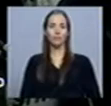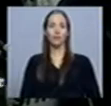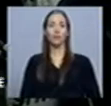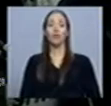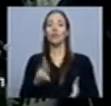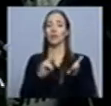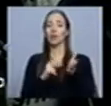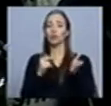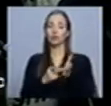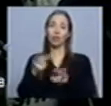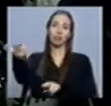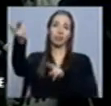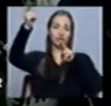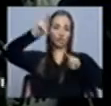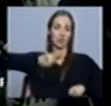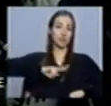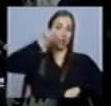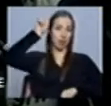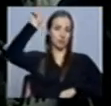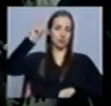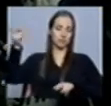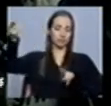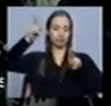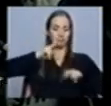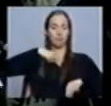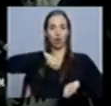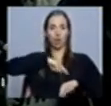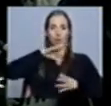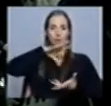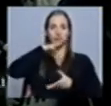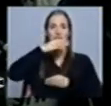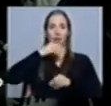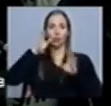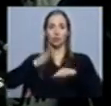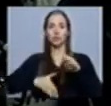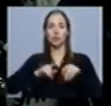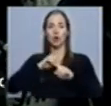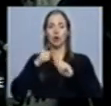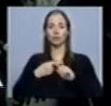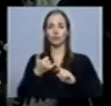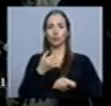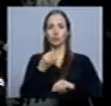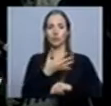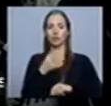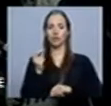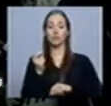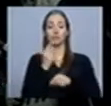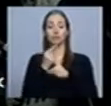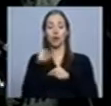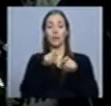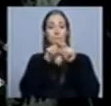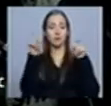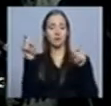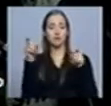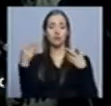tecnológica desta tecnologia de lá de cima cá para baixo deu-se precisamente em 2013, quando esta empresa juntou-se